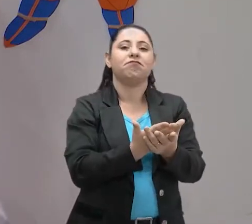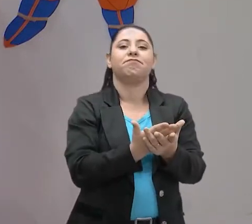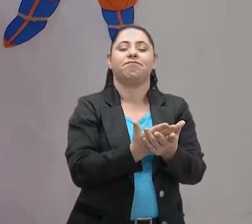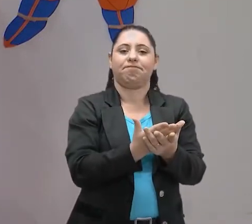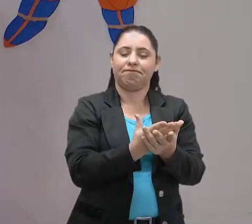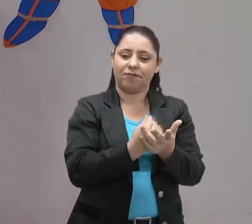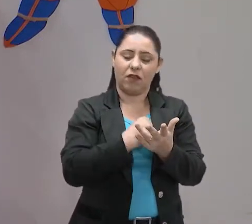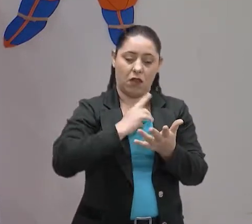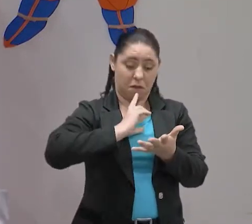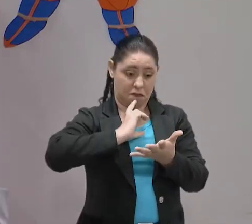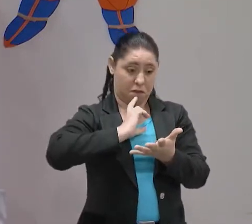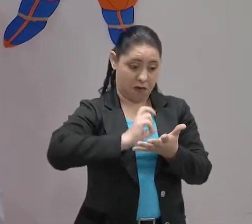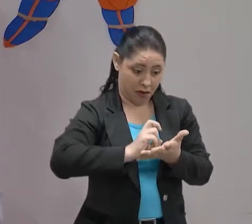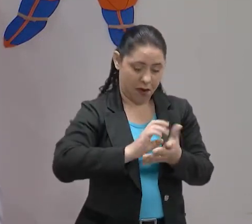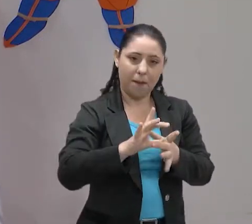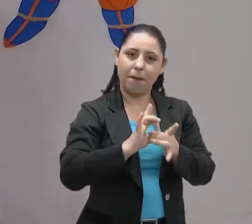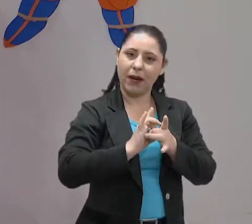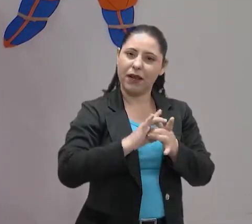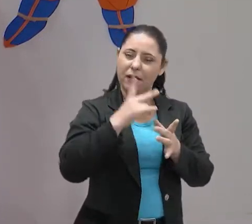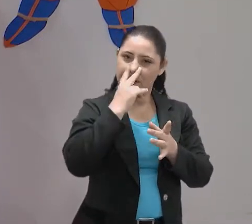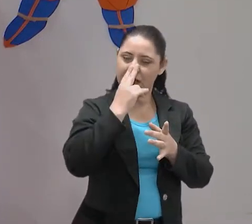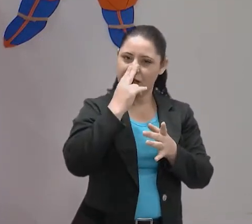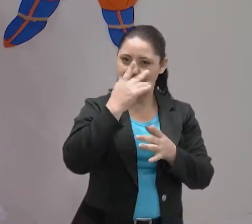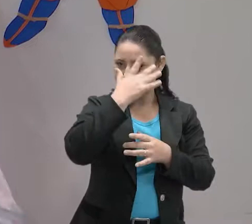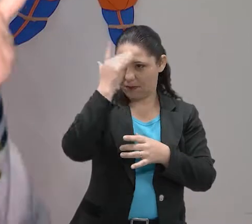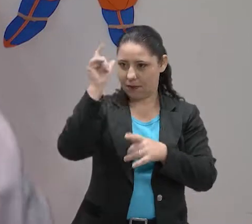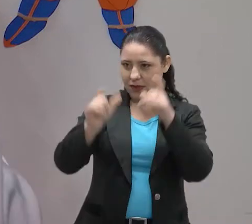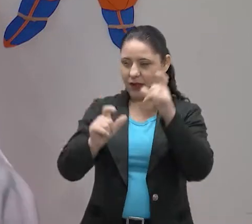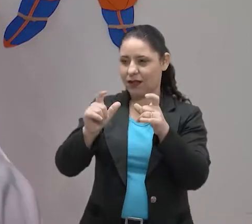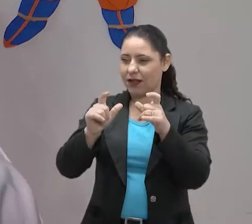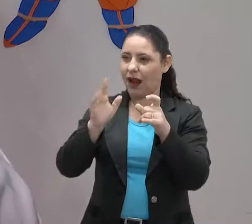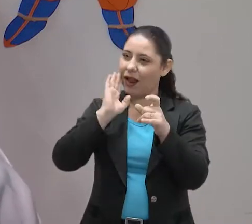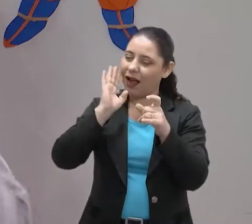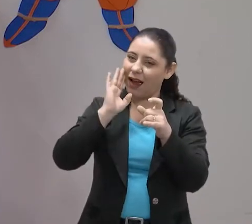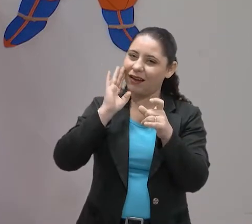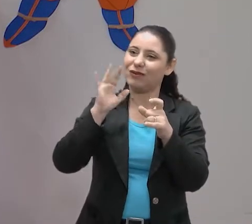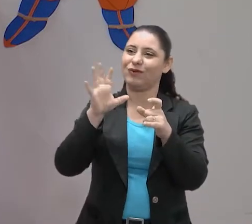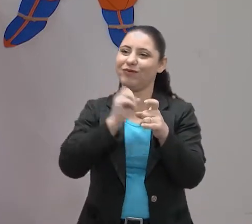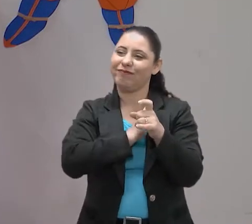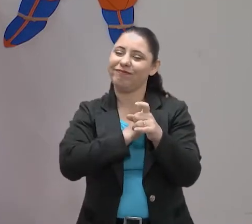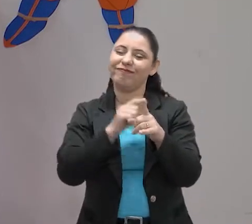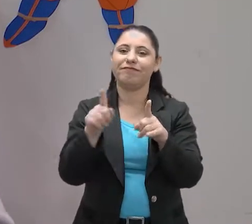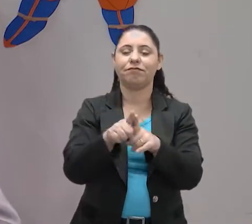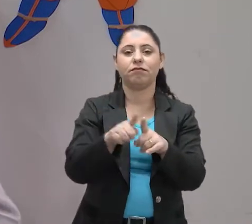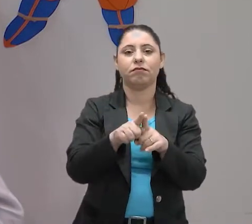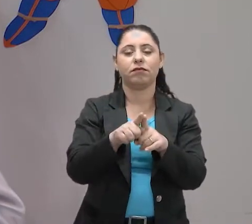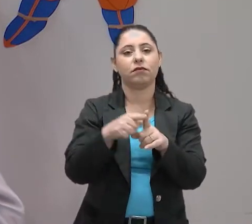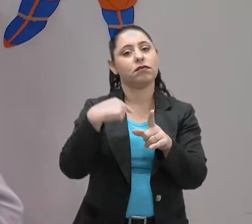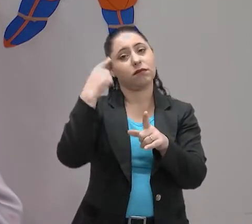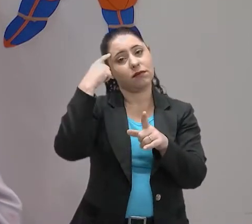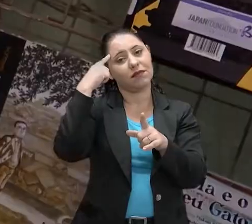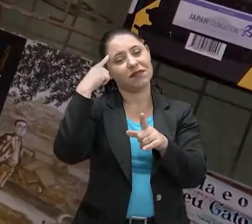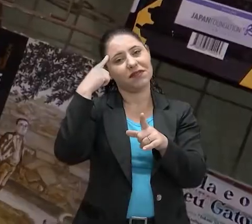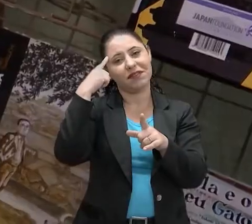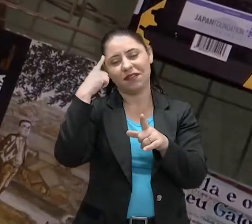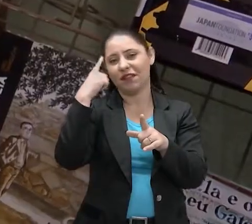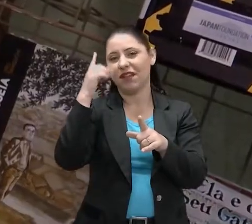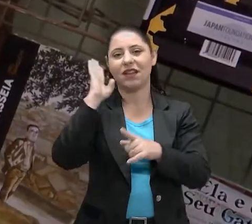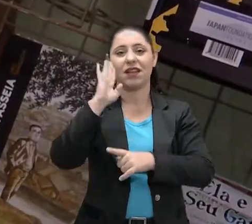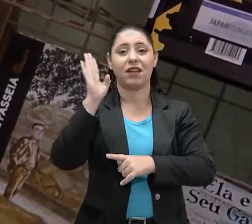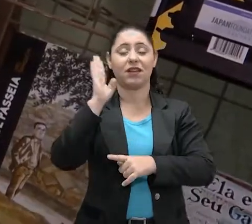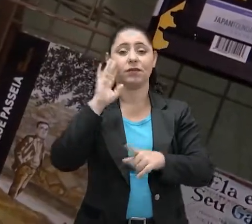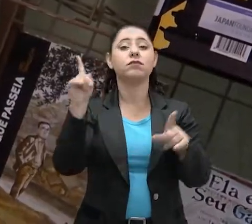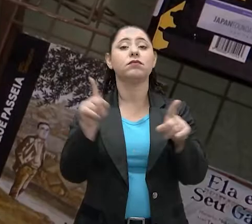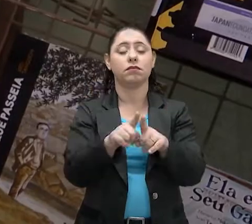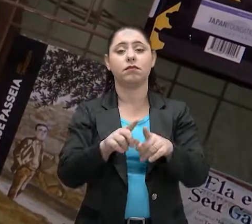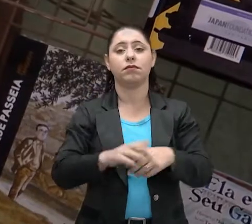trás, um enredo que vai te prender, personagens que são muito cativantes e eu acho isso